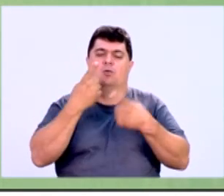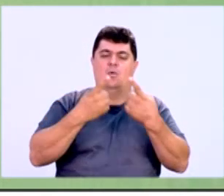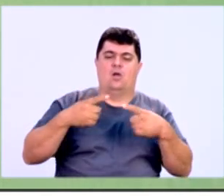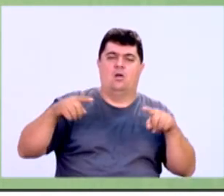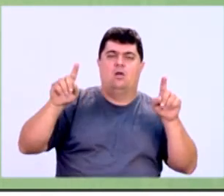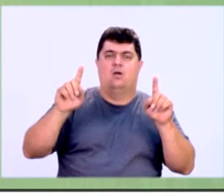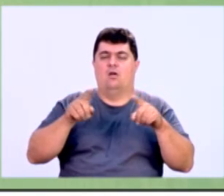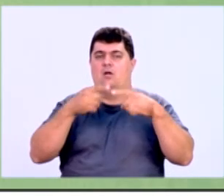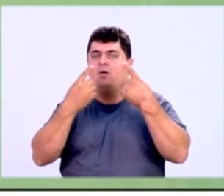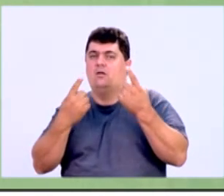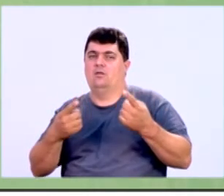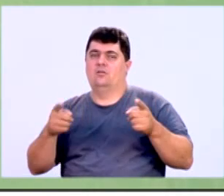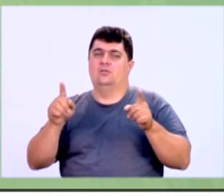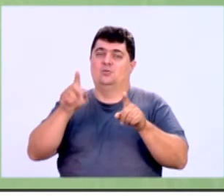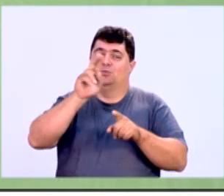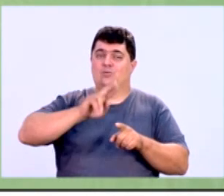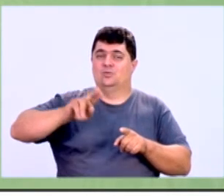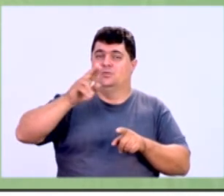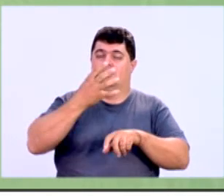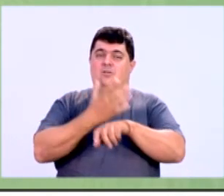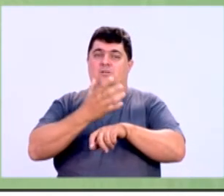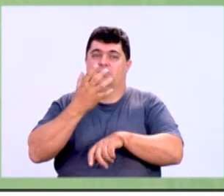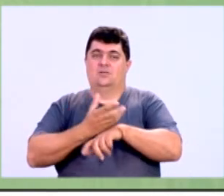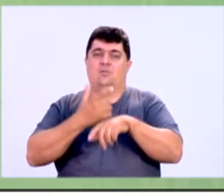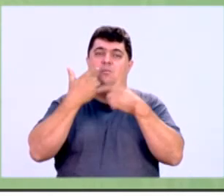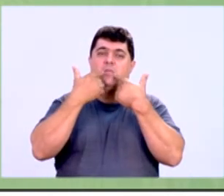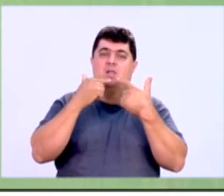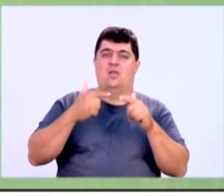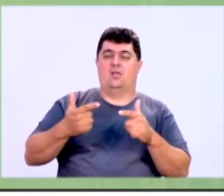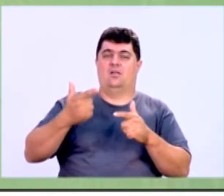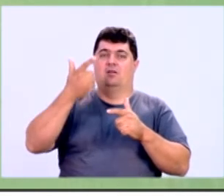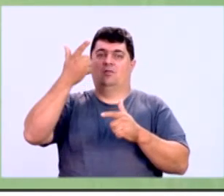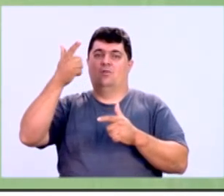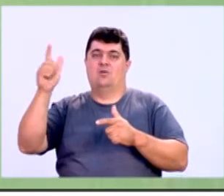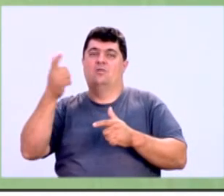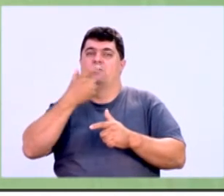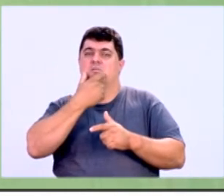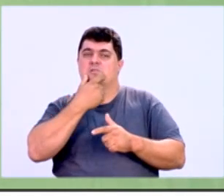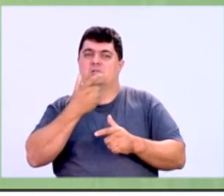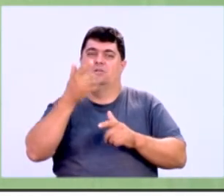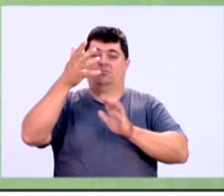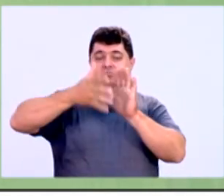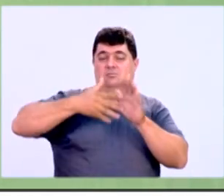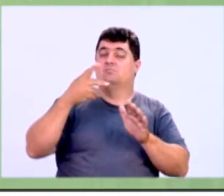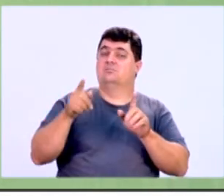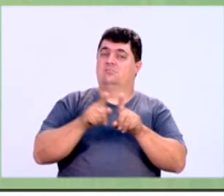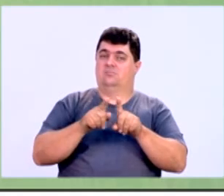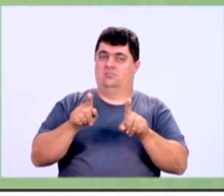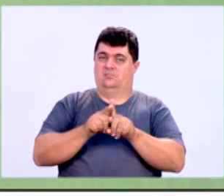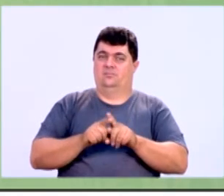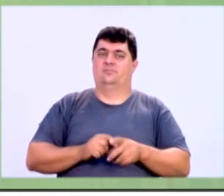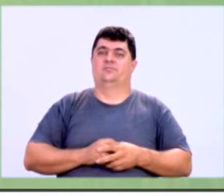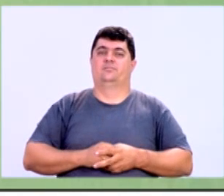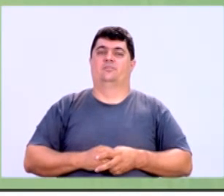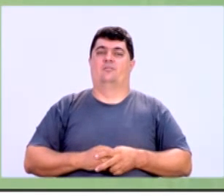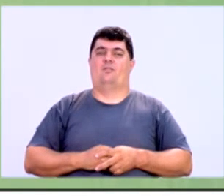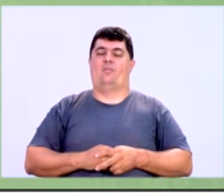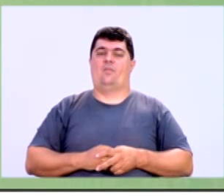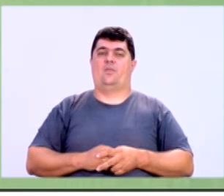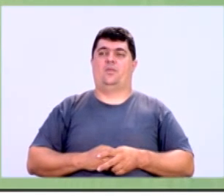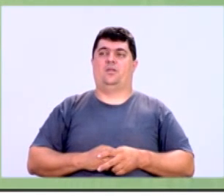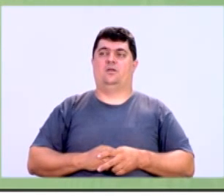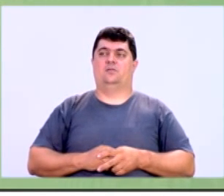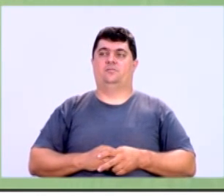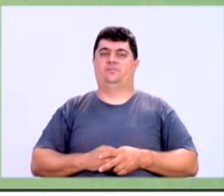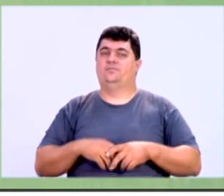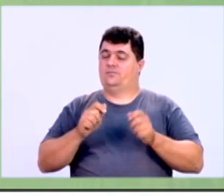usado principalmente nas disciplinas de língua estrangeira, onde uma música que é bem atraente para aquela clientela,